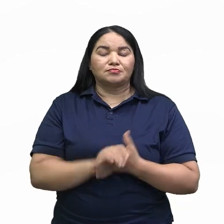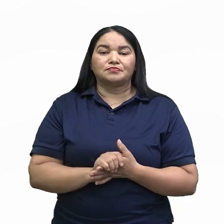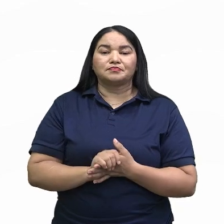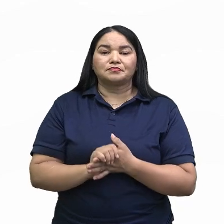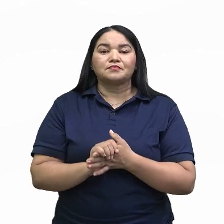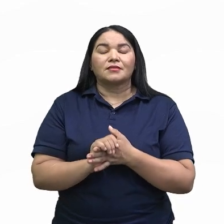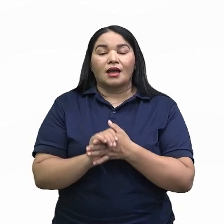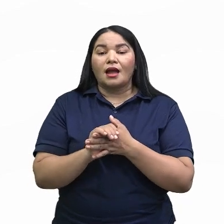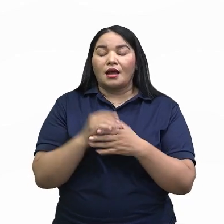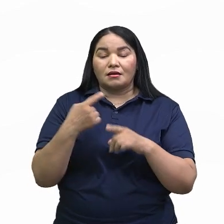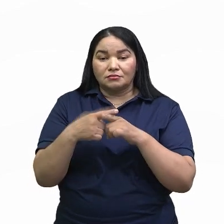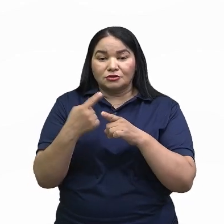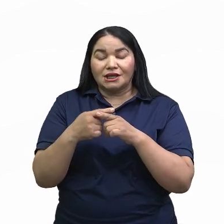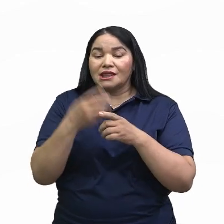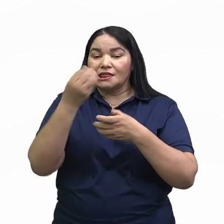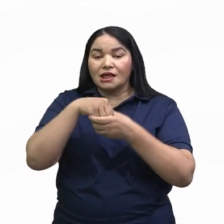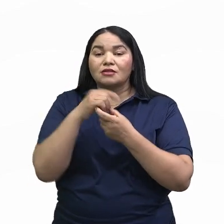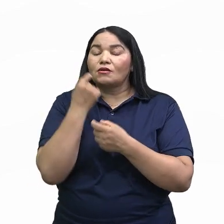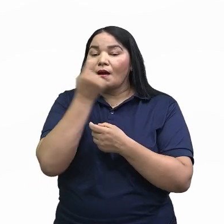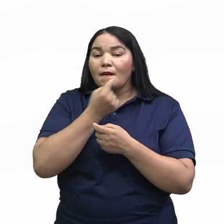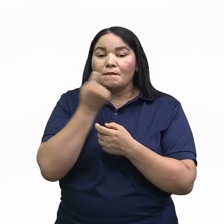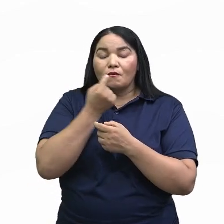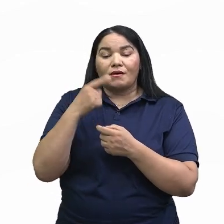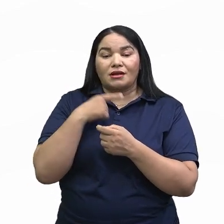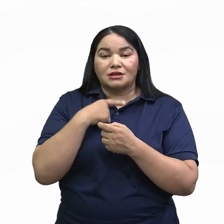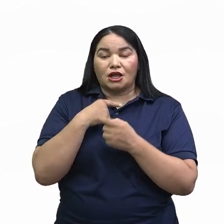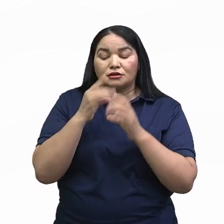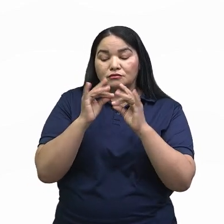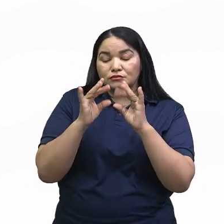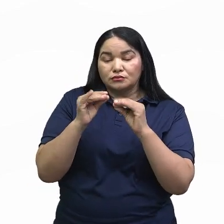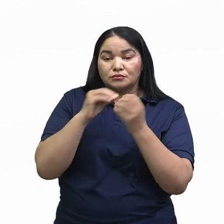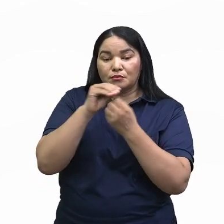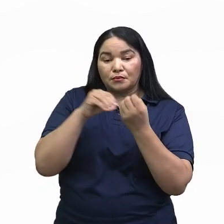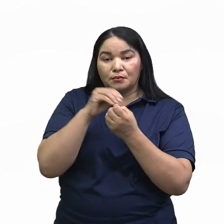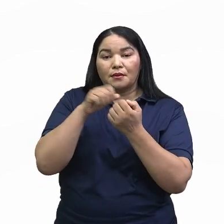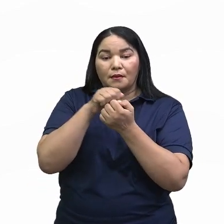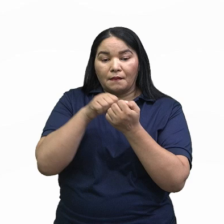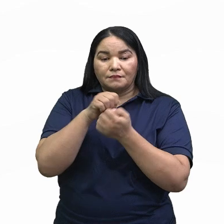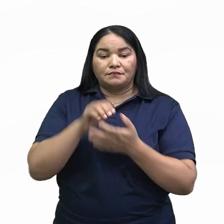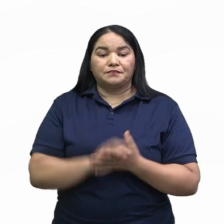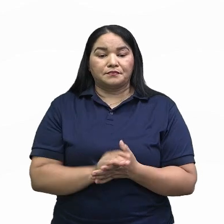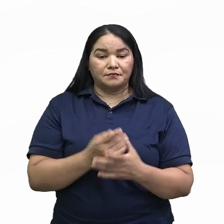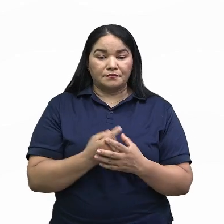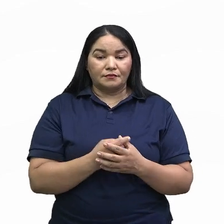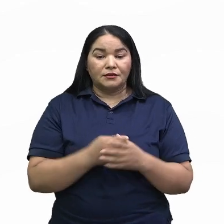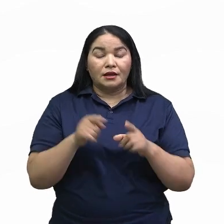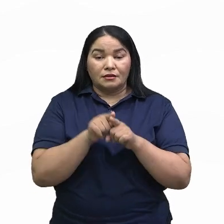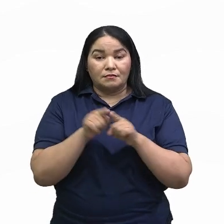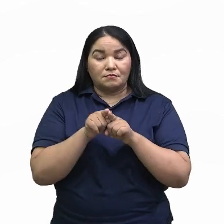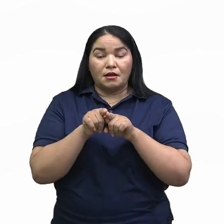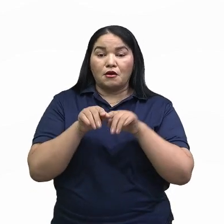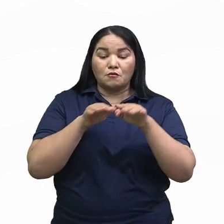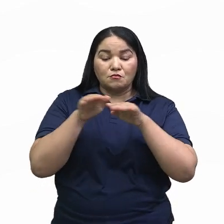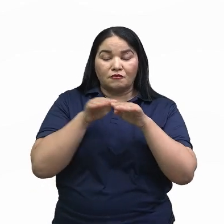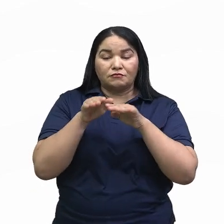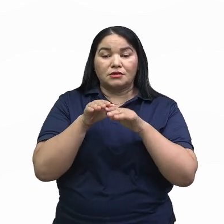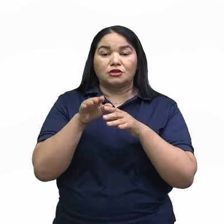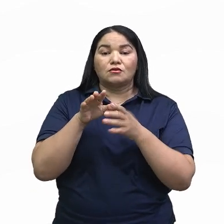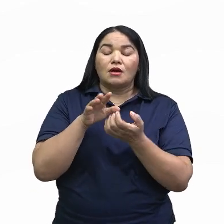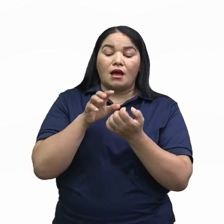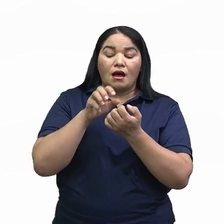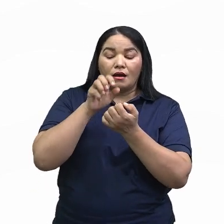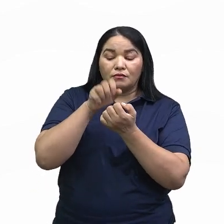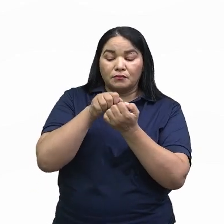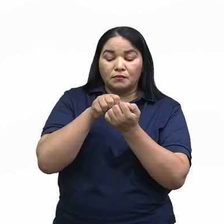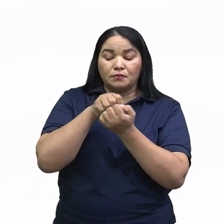digestão mecânica, certo? Além disso, a gente tem os movimentos peristálticos, né, que são movimentos ali que esse